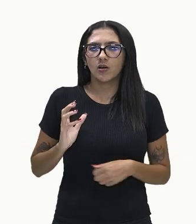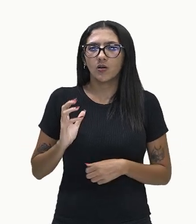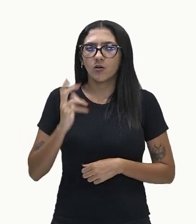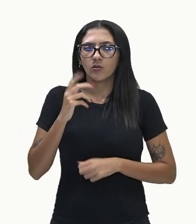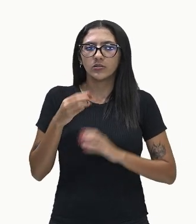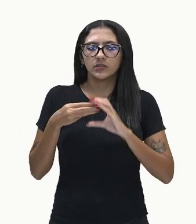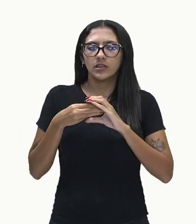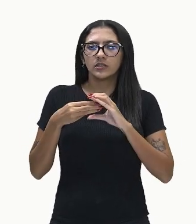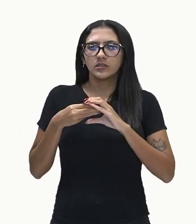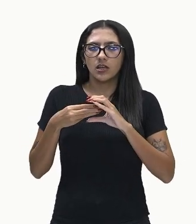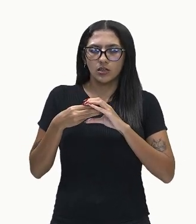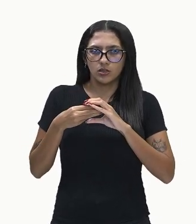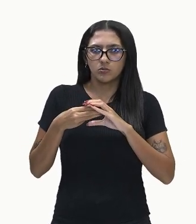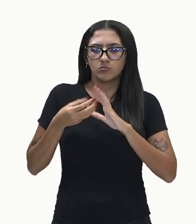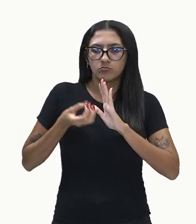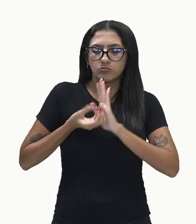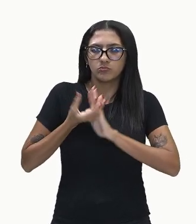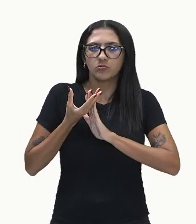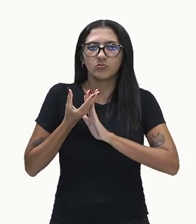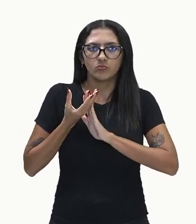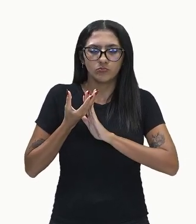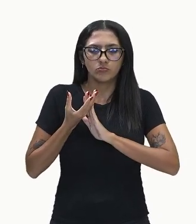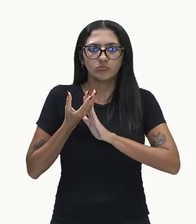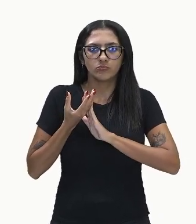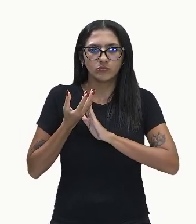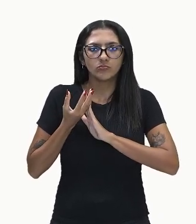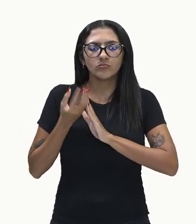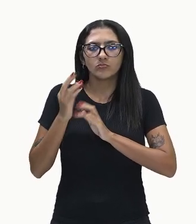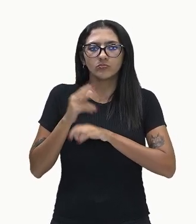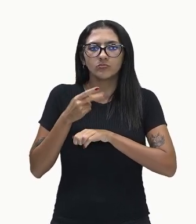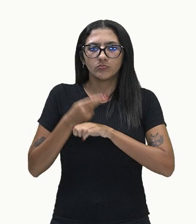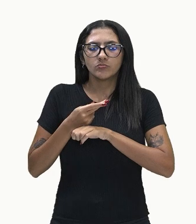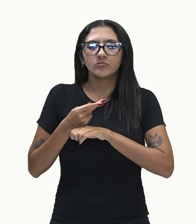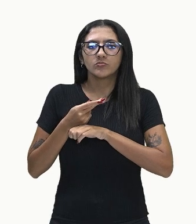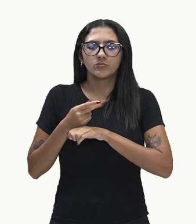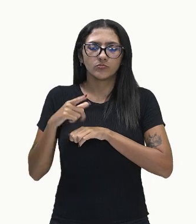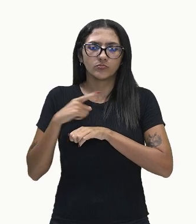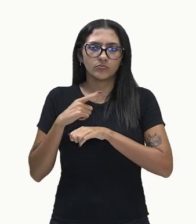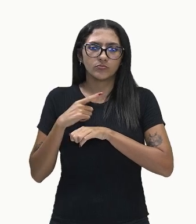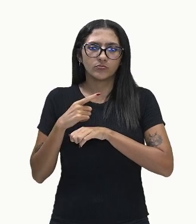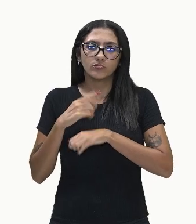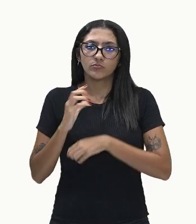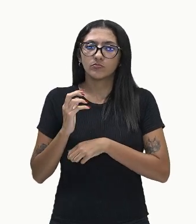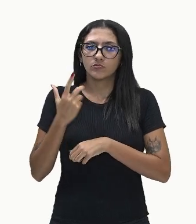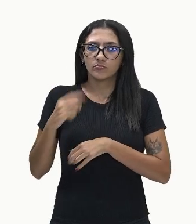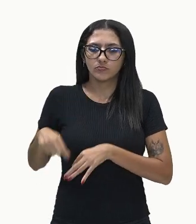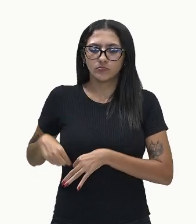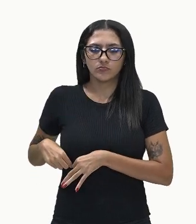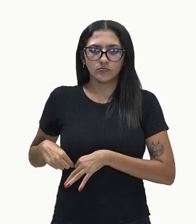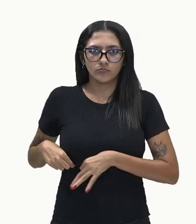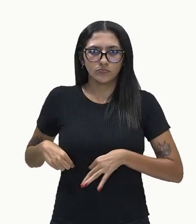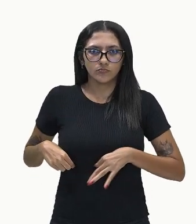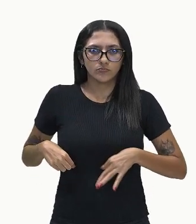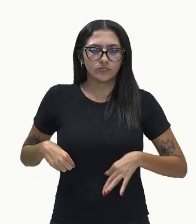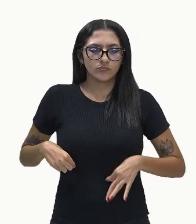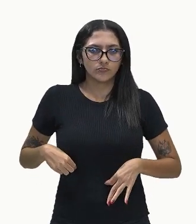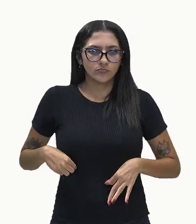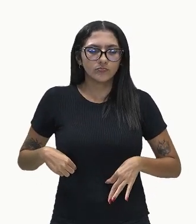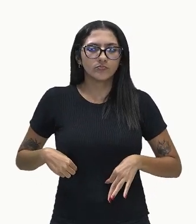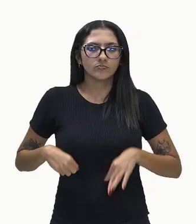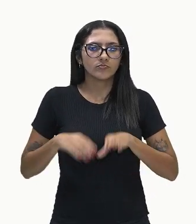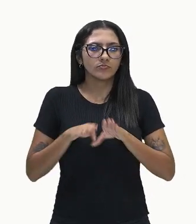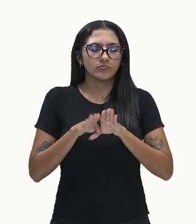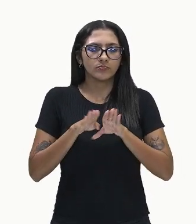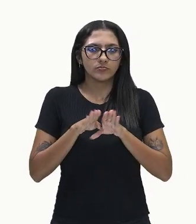célula reprodutiva e, posteriormente, a eliminação dele, saindo do